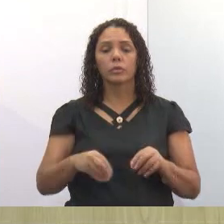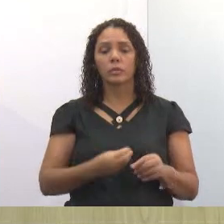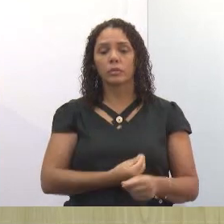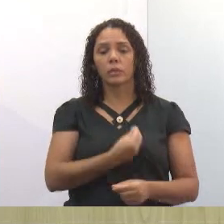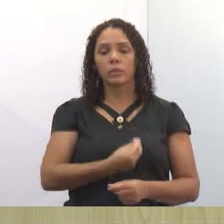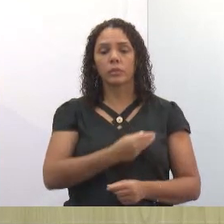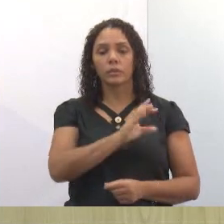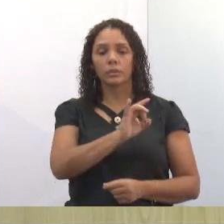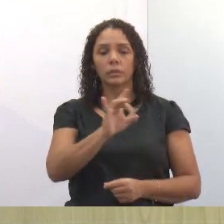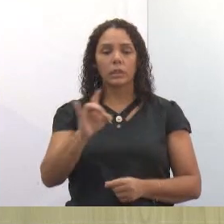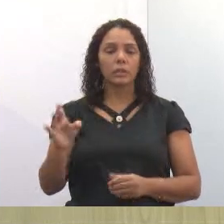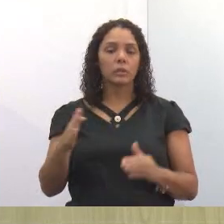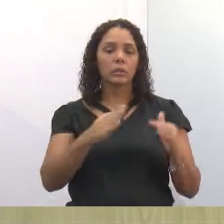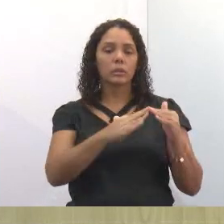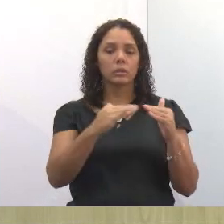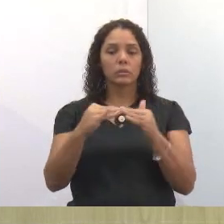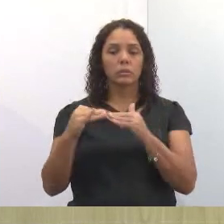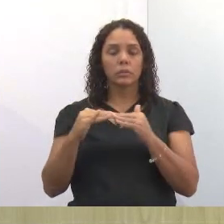do cidadão.